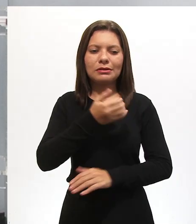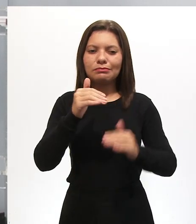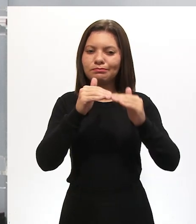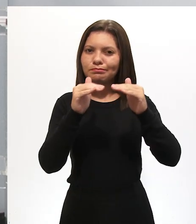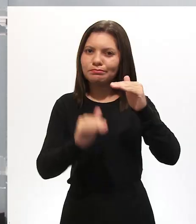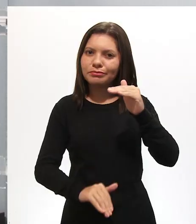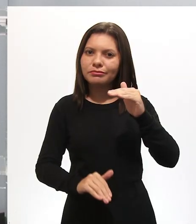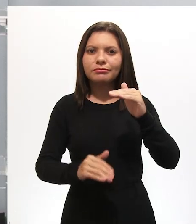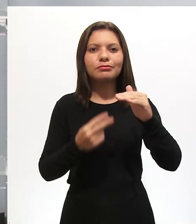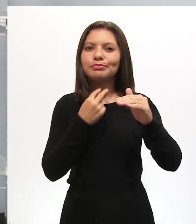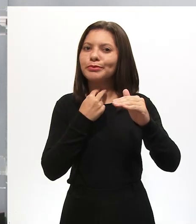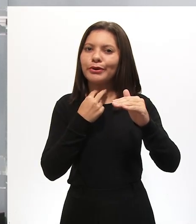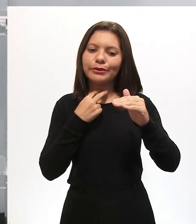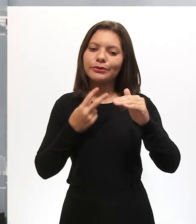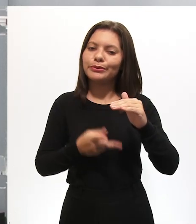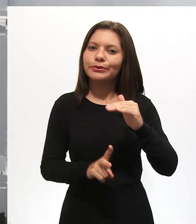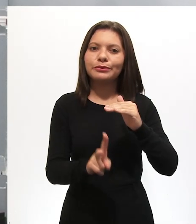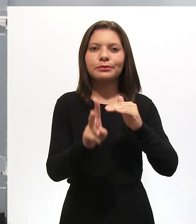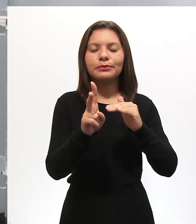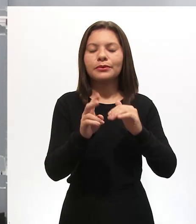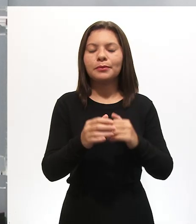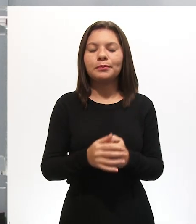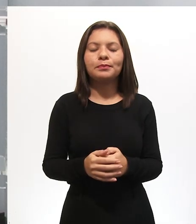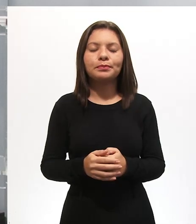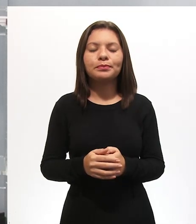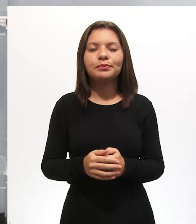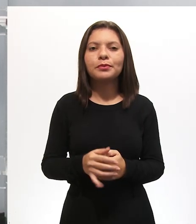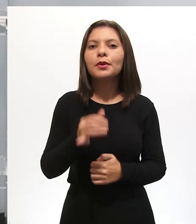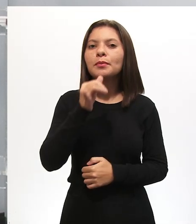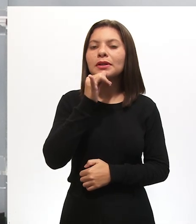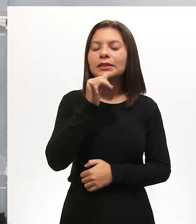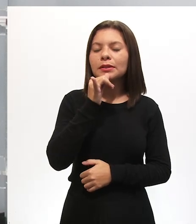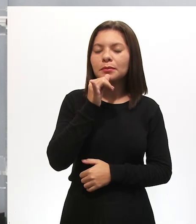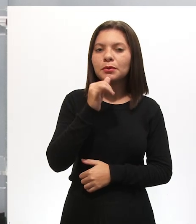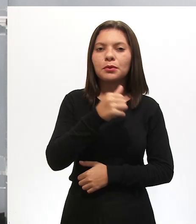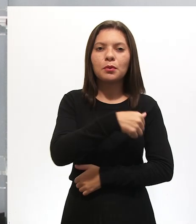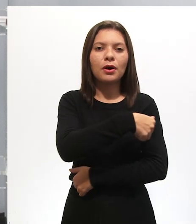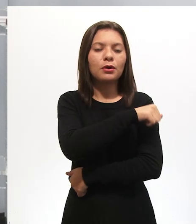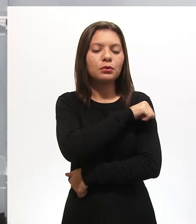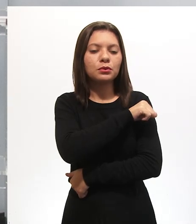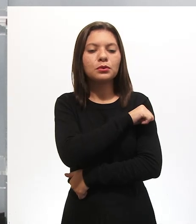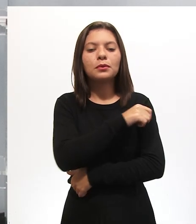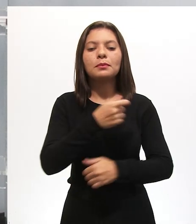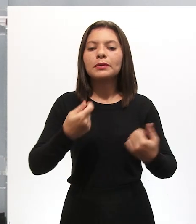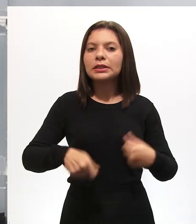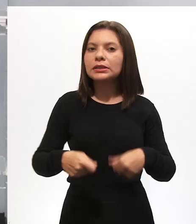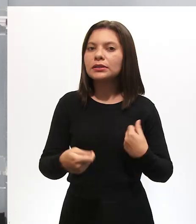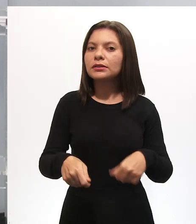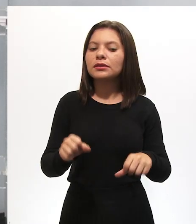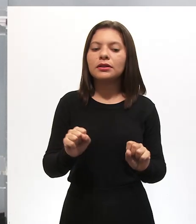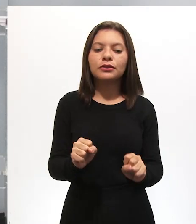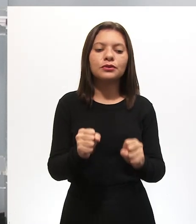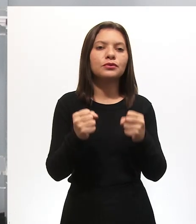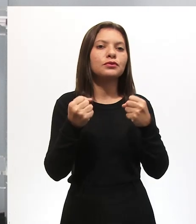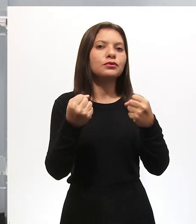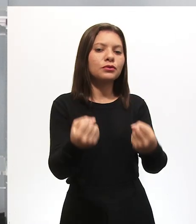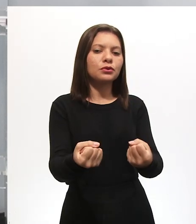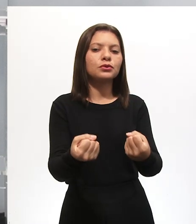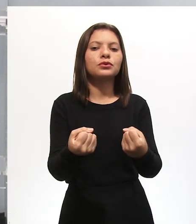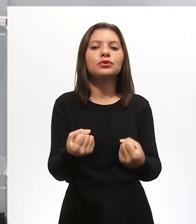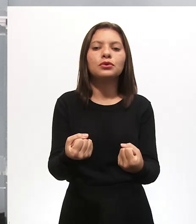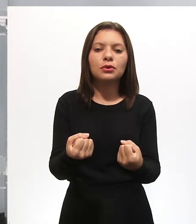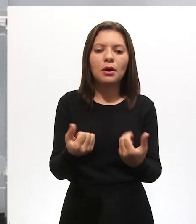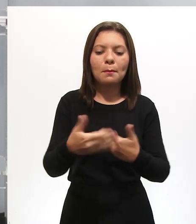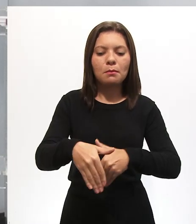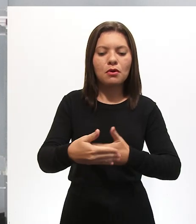muito importante, gente. Então, vamos lá. O aluno ele precisa se esforçar para fazer um bom